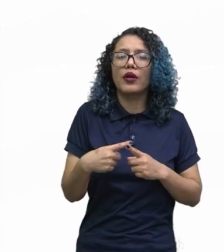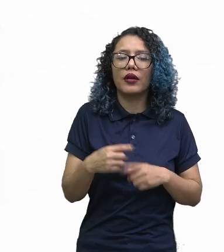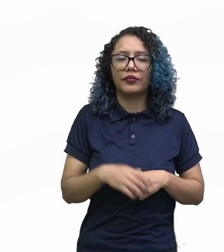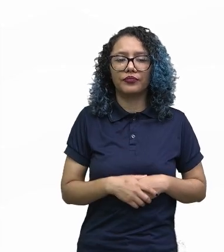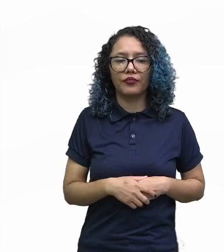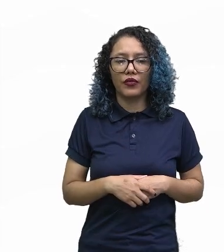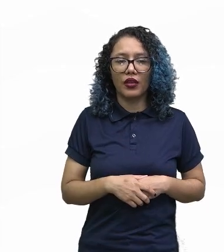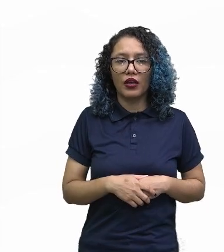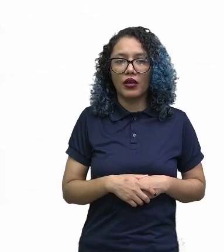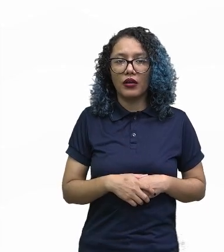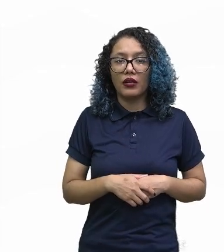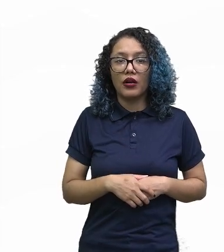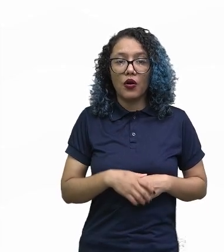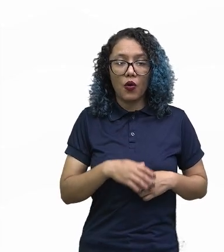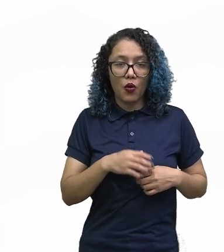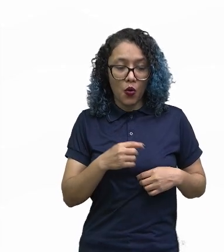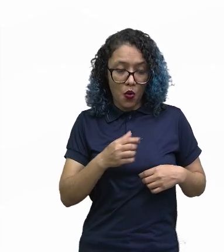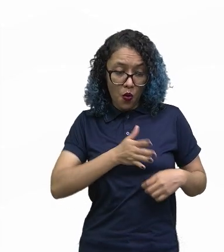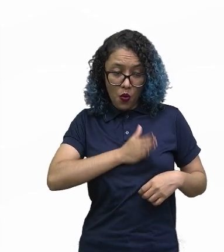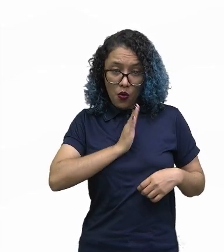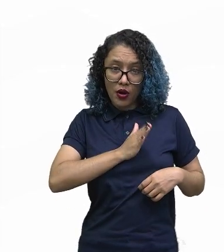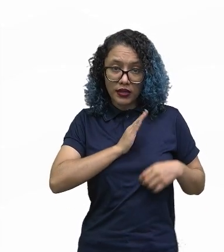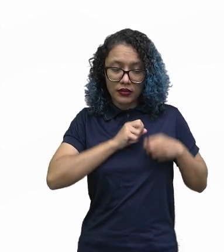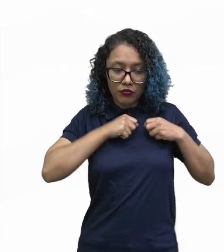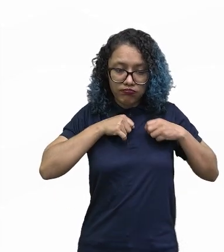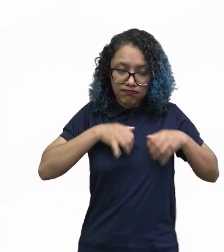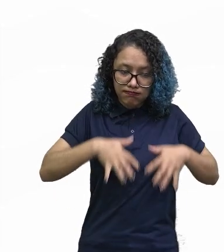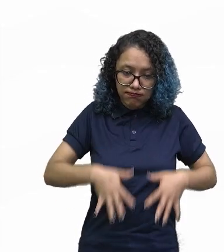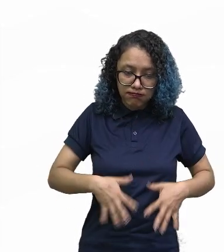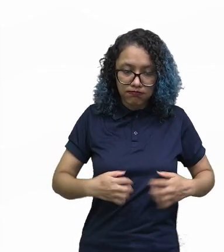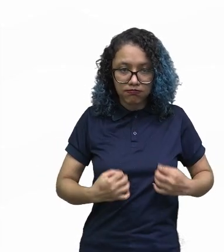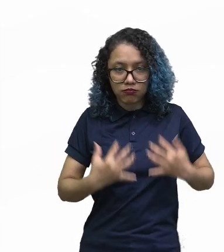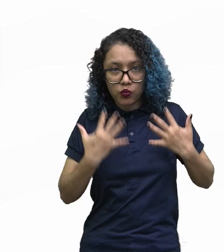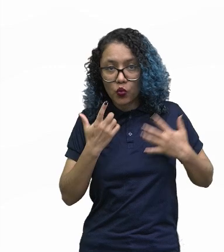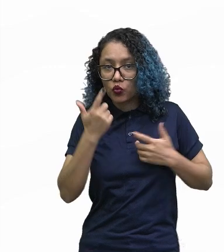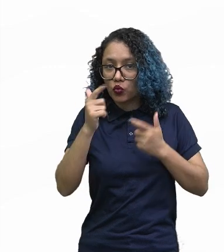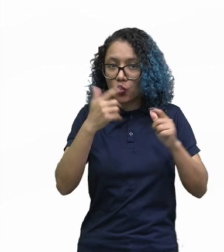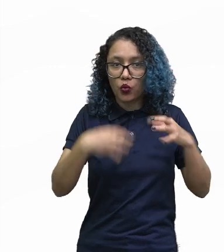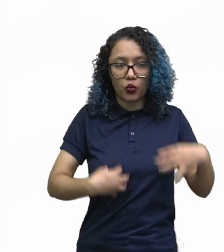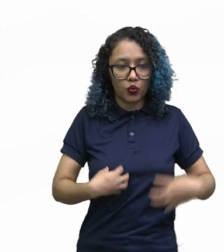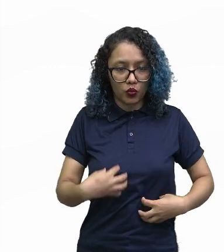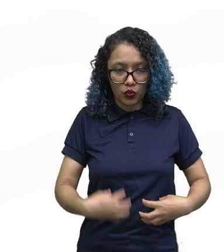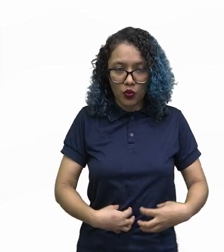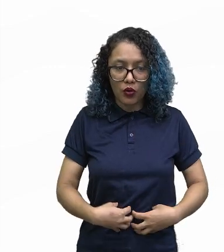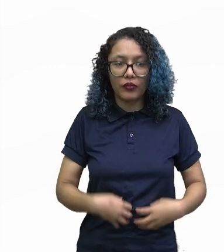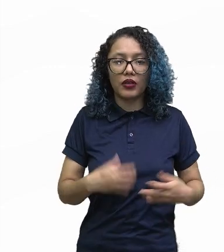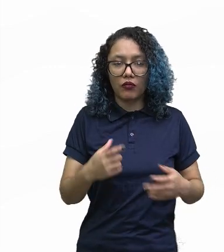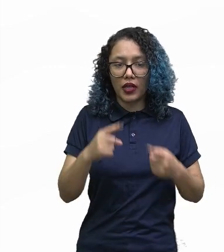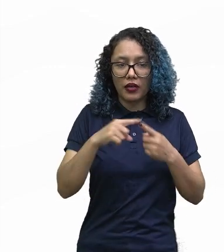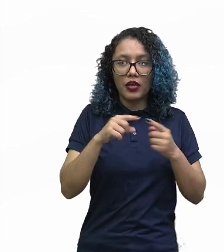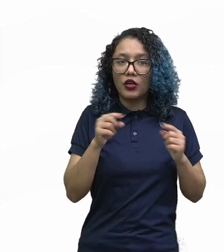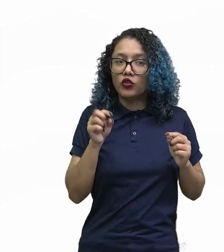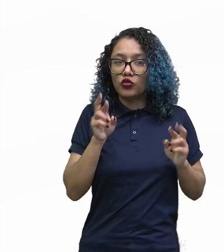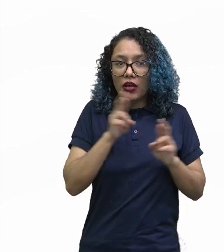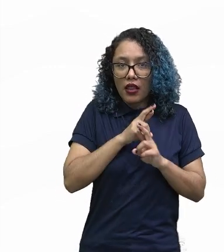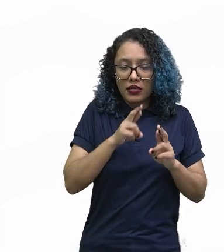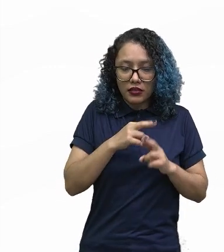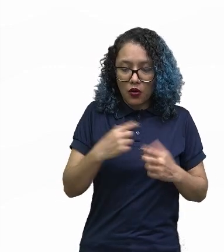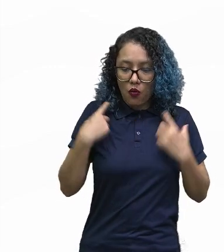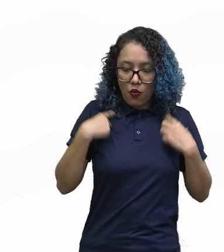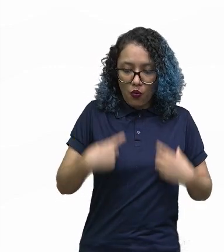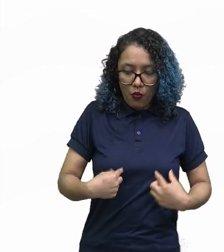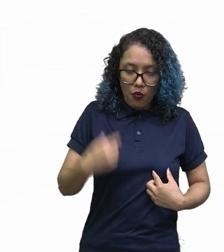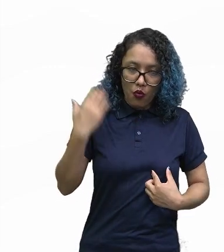passar do coração, levando ali o sangue para os outros órgãos. Então a gente tem a circulação pulmonar e a